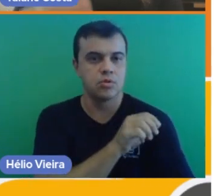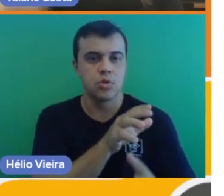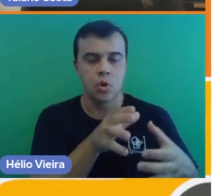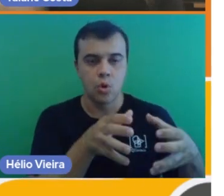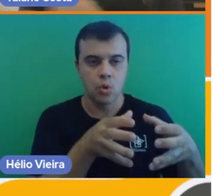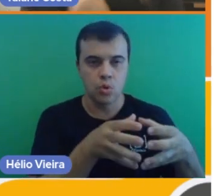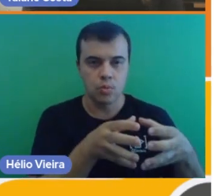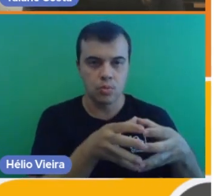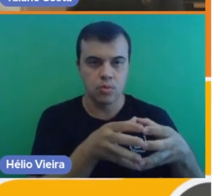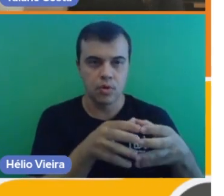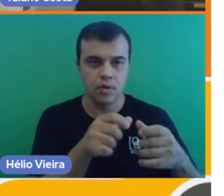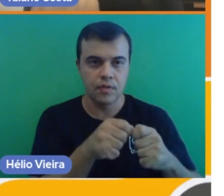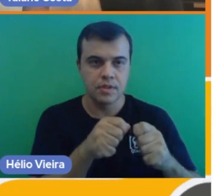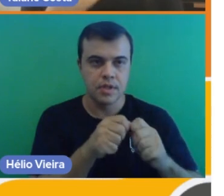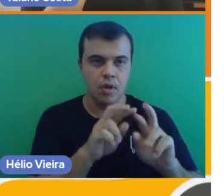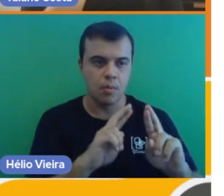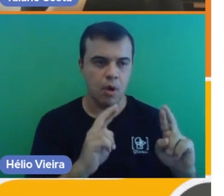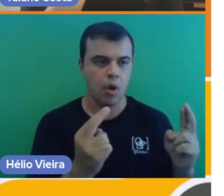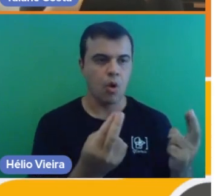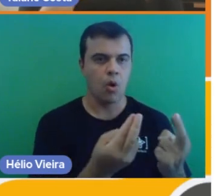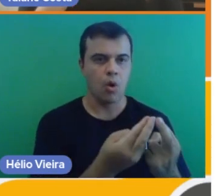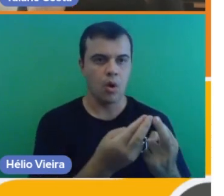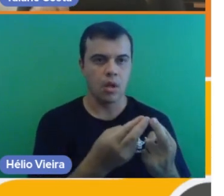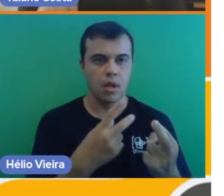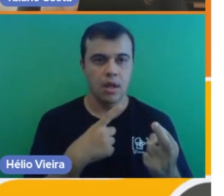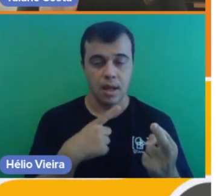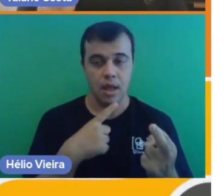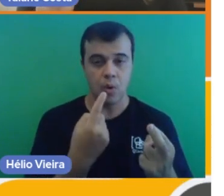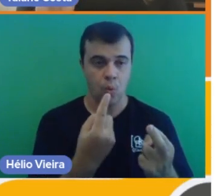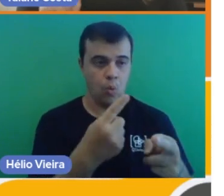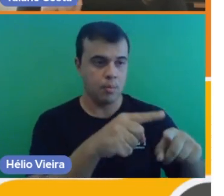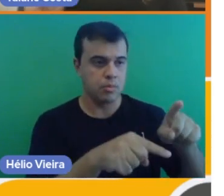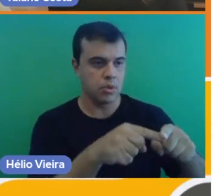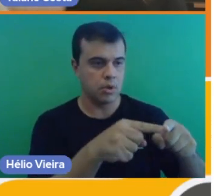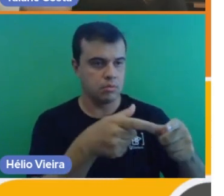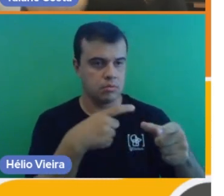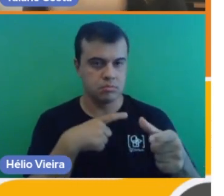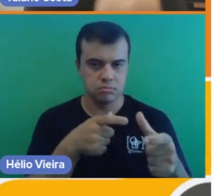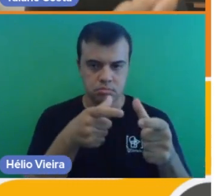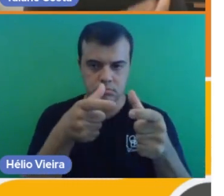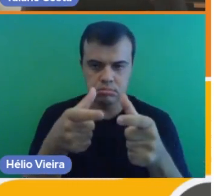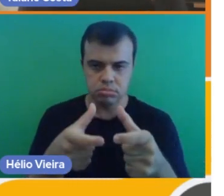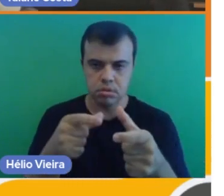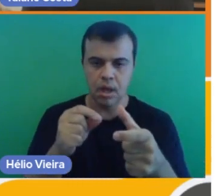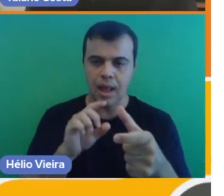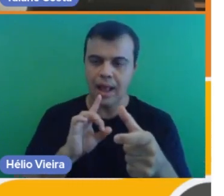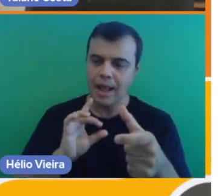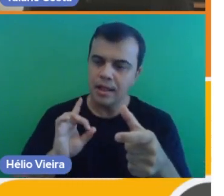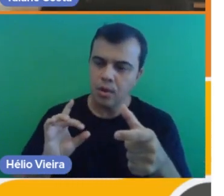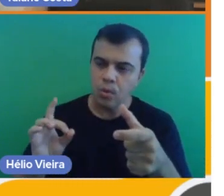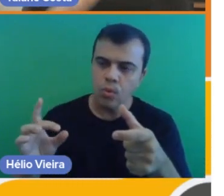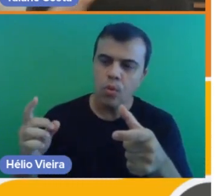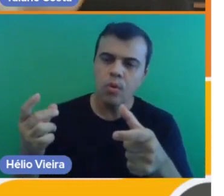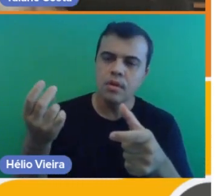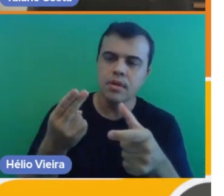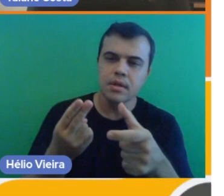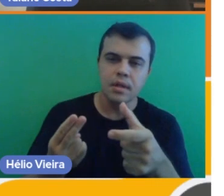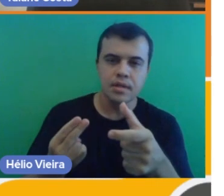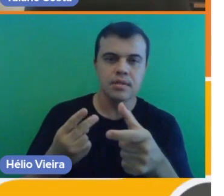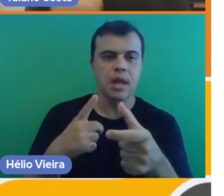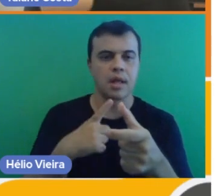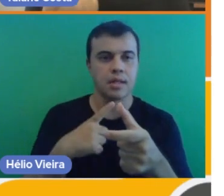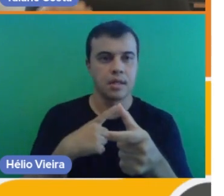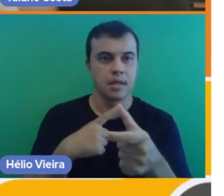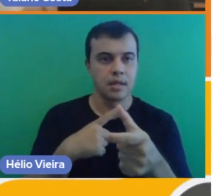e fazer uma roda e colocar esse objeto no centro, porque dessa forma, cada aluno vai desenhar, cada